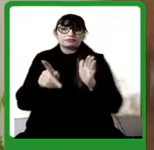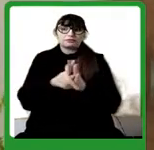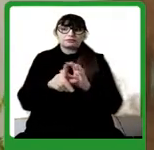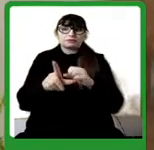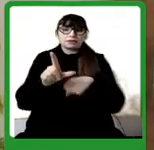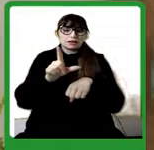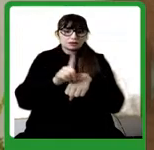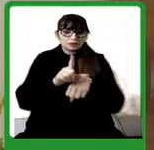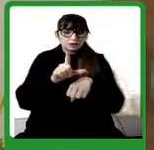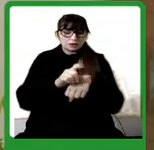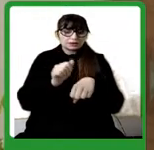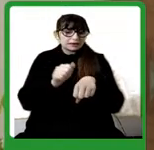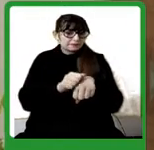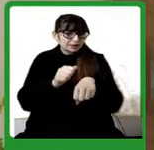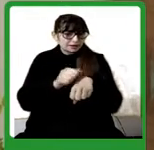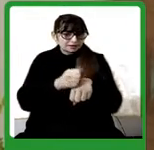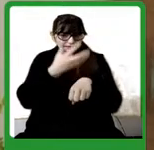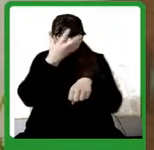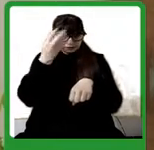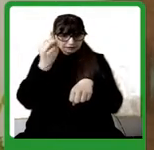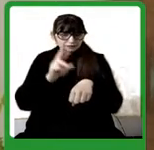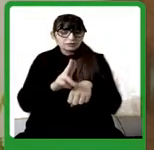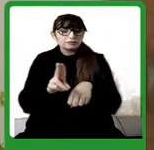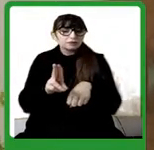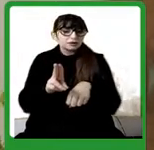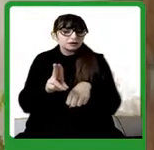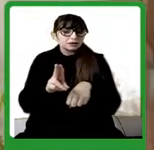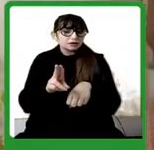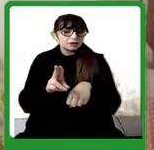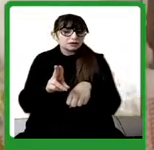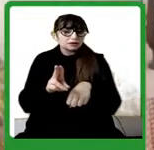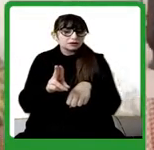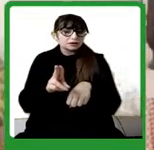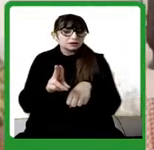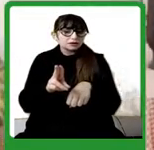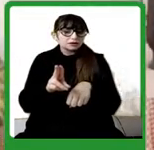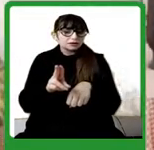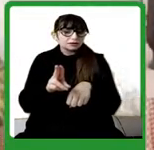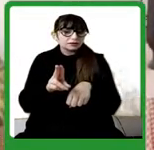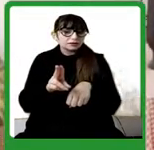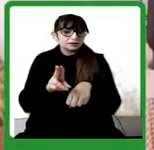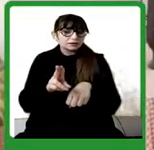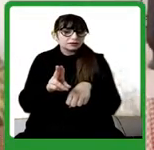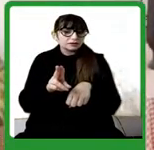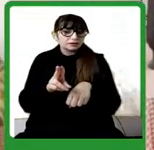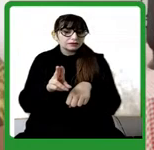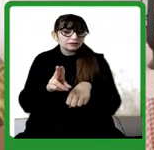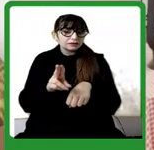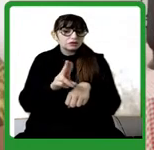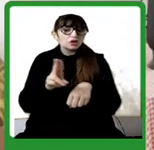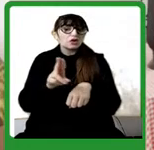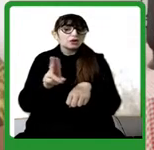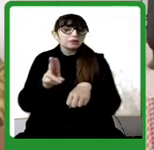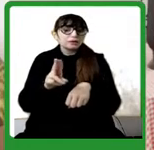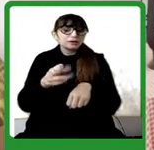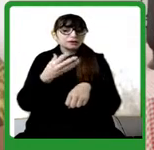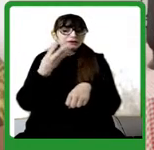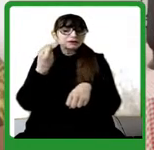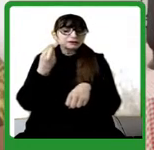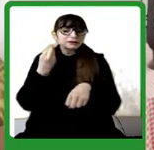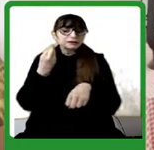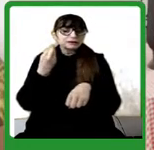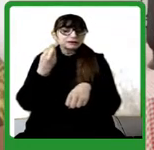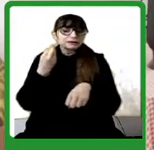pedras, que eu esqueci o nome agora, como é que era? Lá em Ametista, né? É, mas vamos fazer a propagandinha de leve, como é que é? A nome da loja que eu esqueci?